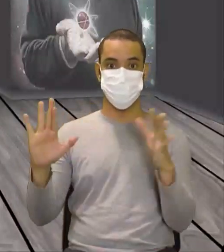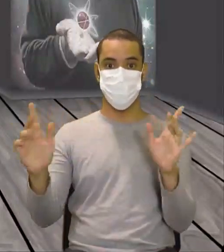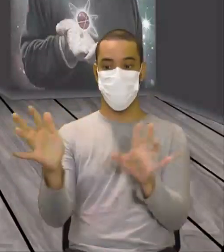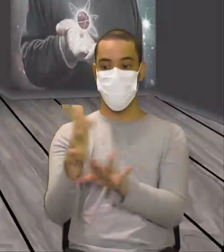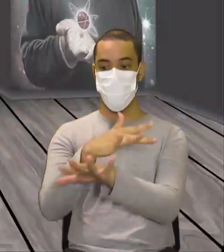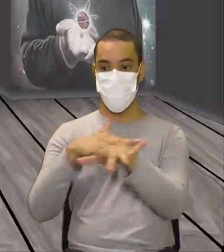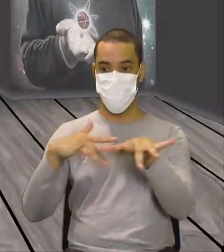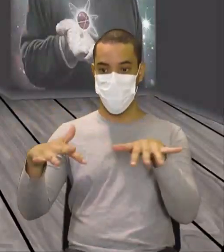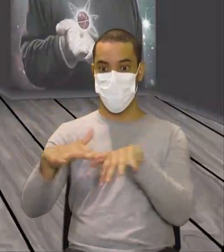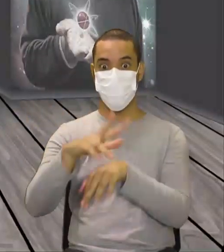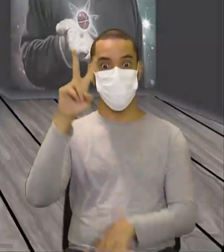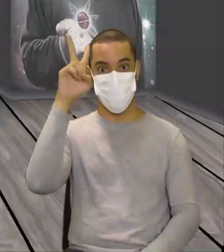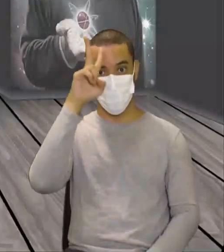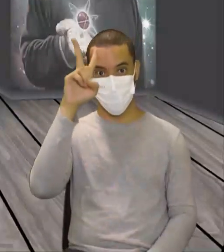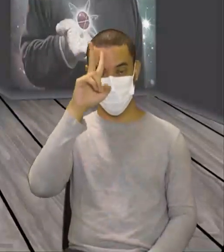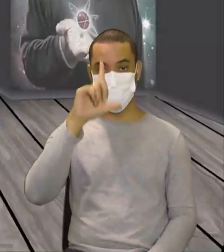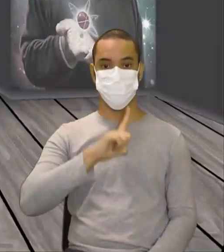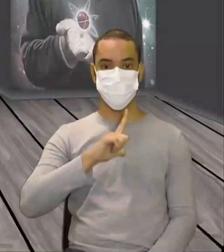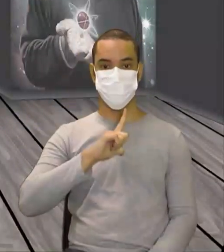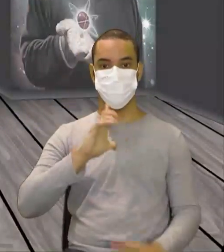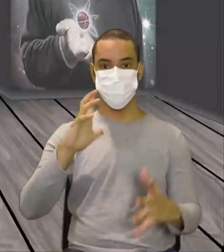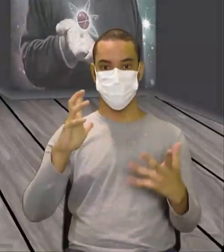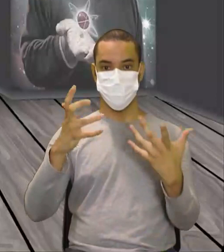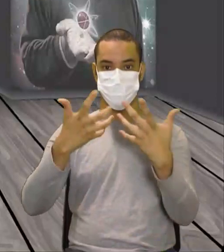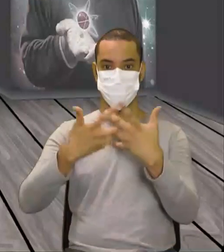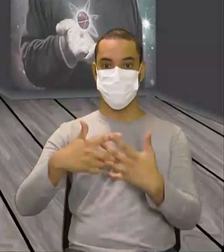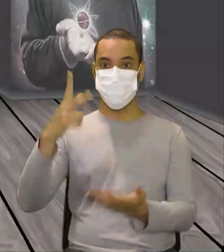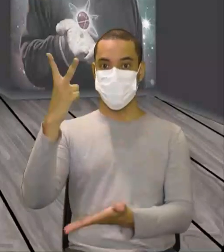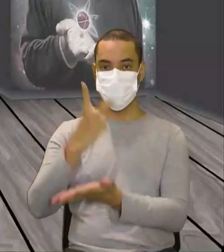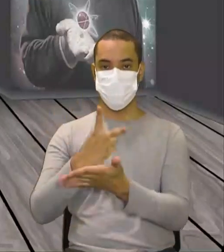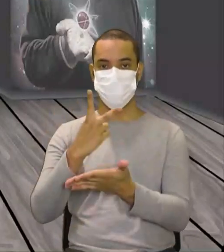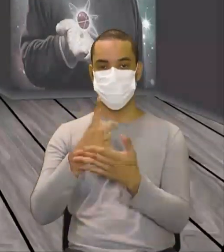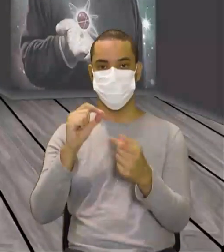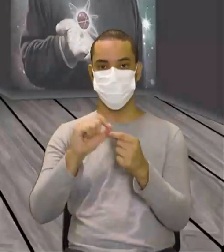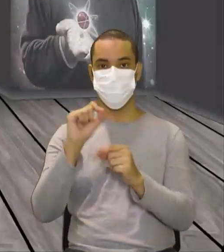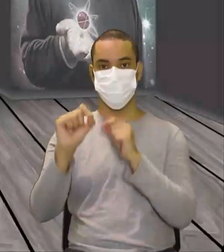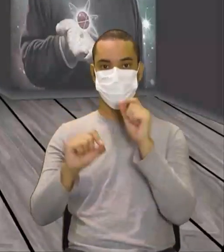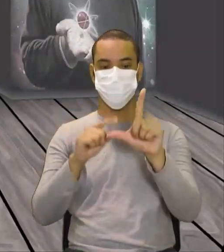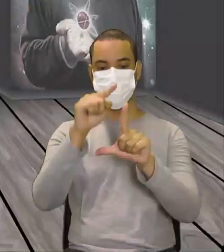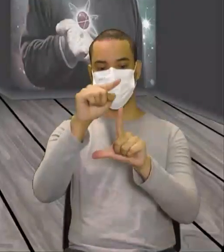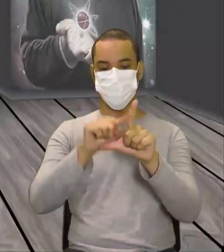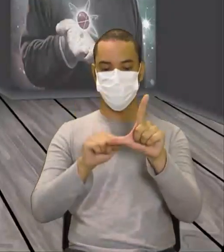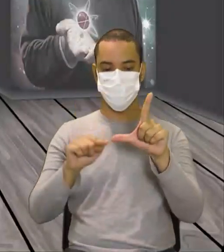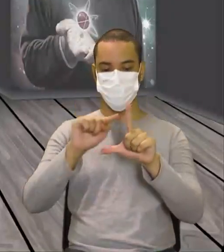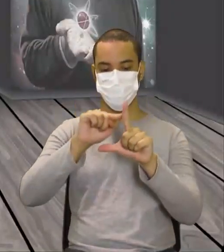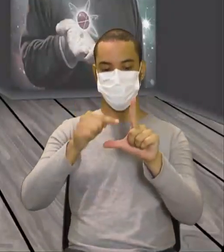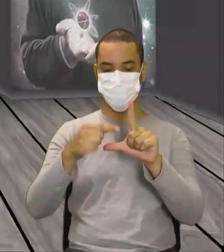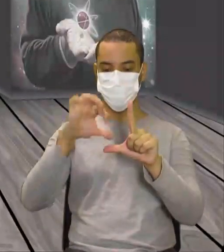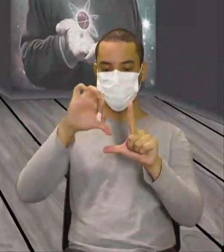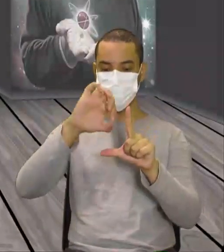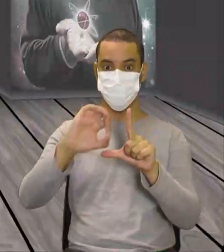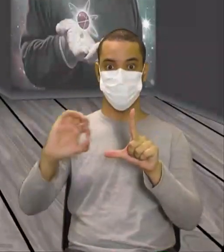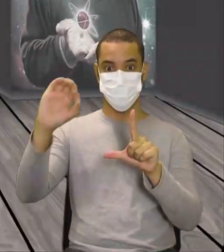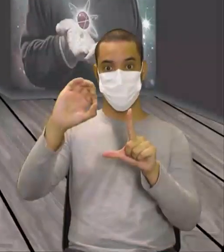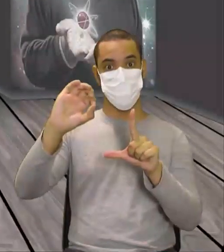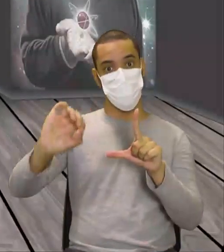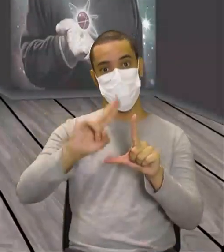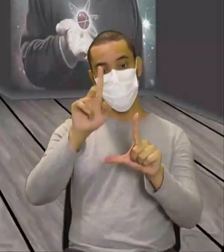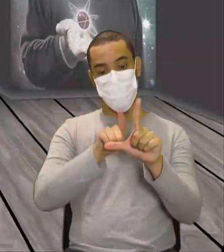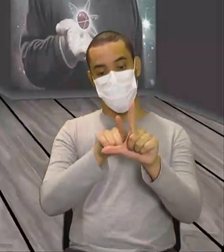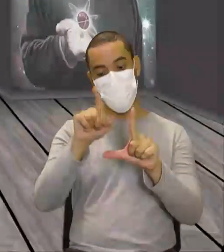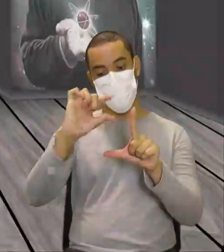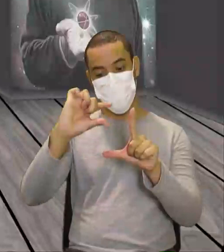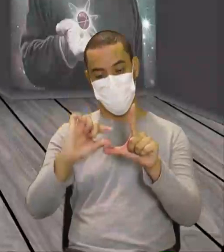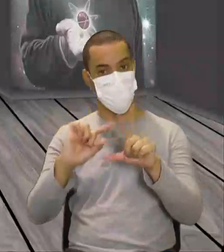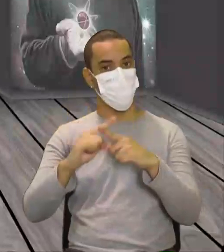lembrando que tem aquela configuração, né, passando, fazendo um ângulo de 90 graus, ou menor, mas não pode